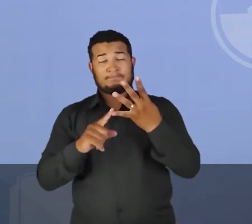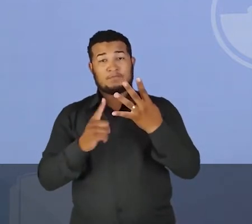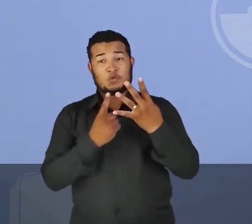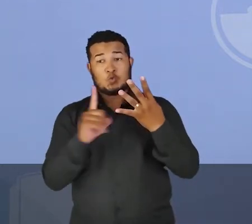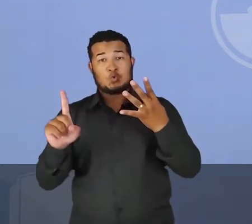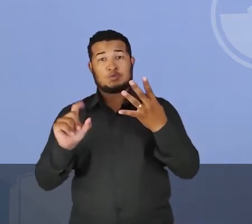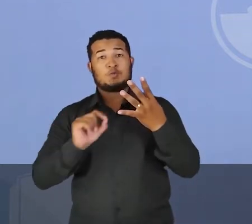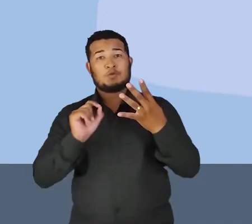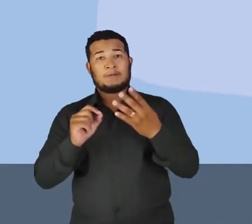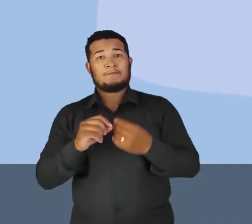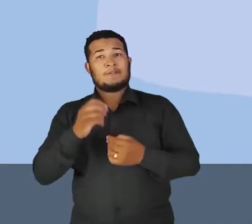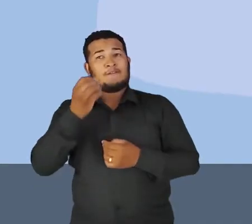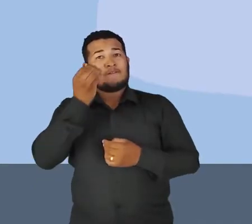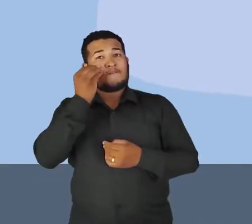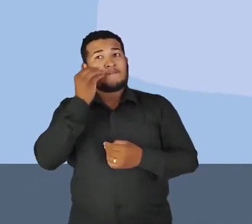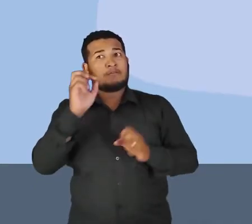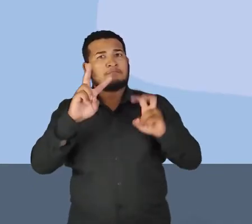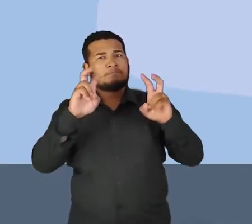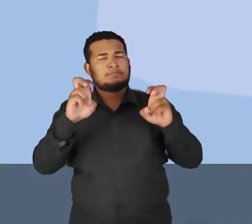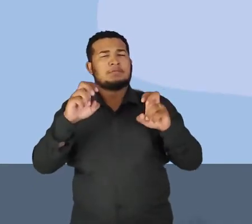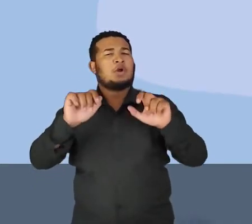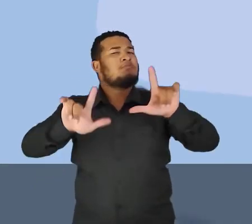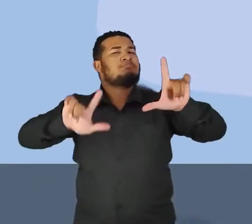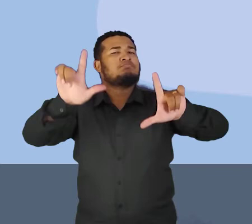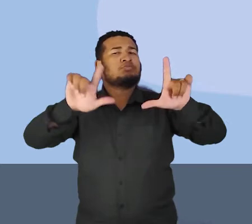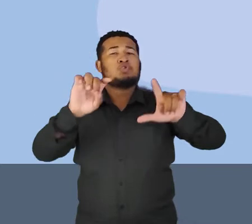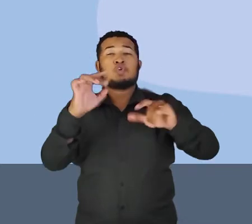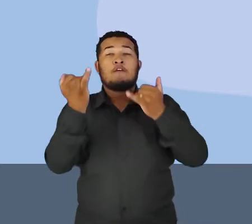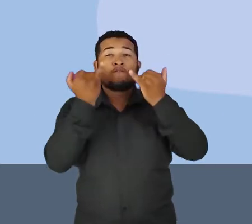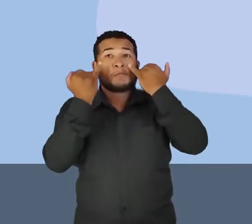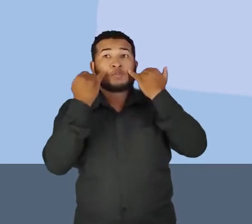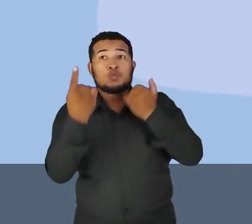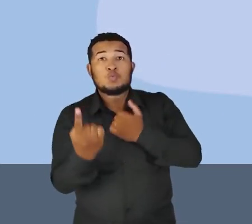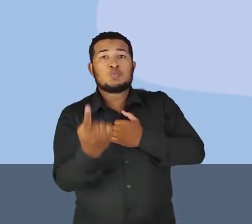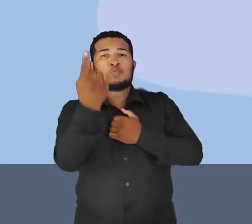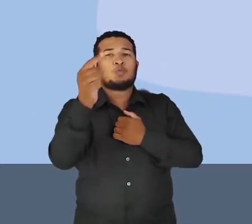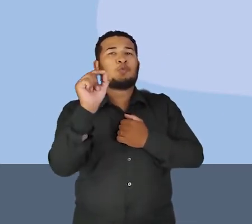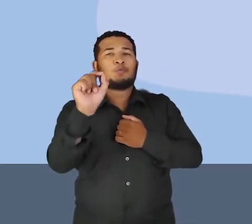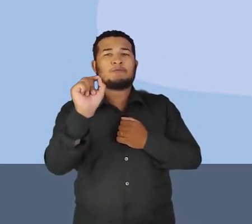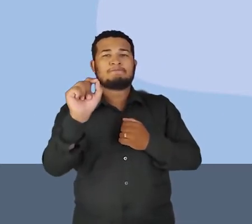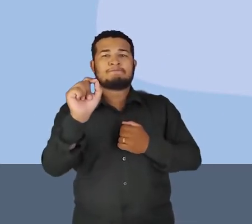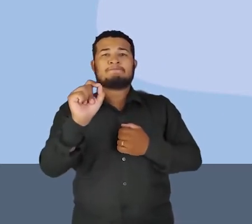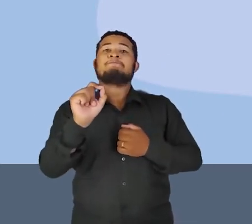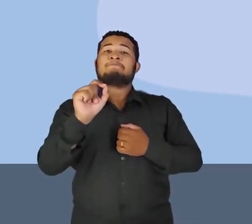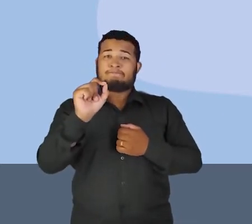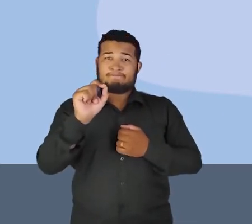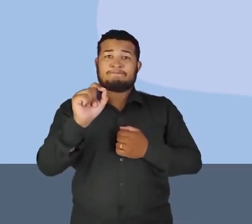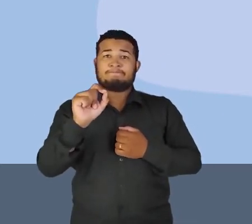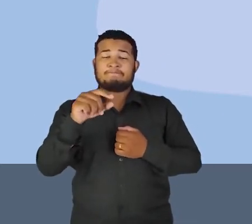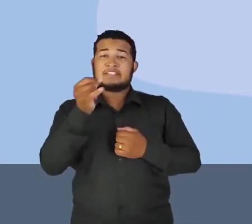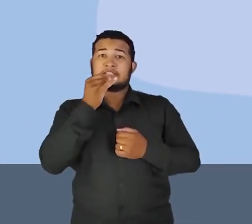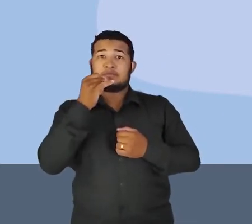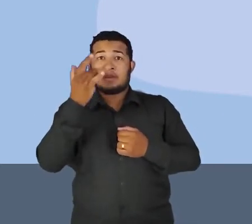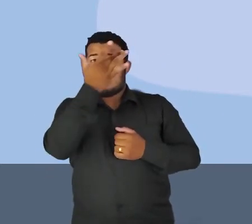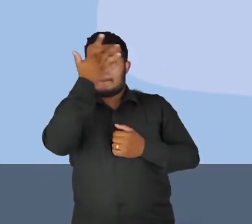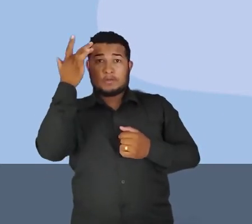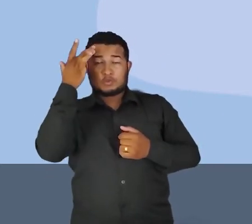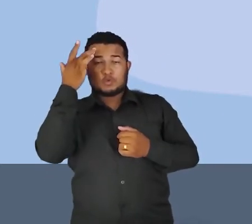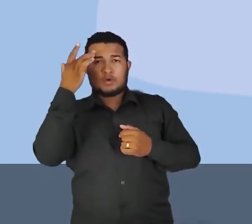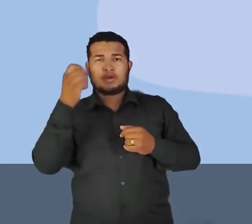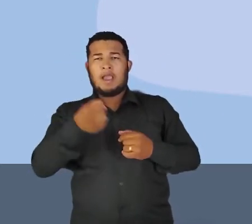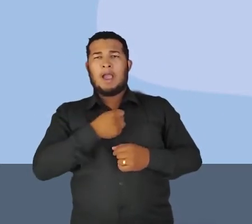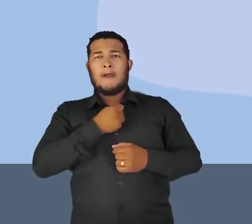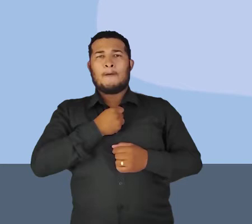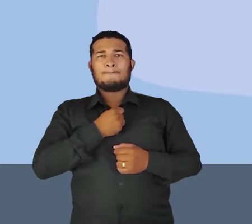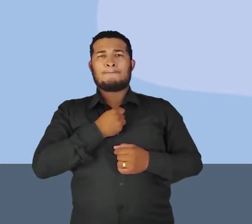esse dado em relação à mídia. Vamos pegar só um dado, que é os apresentadores de